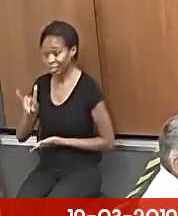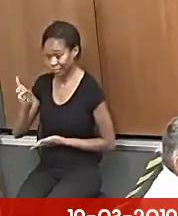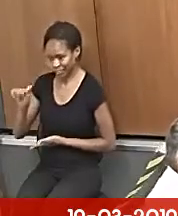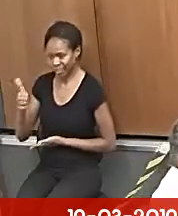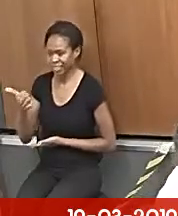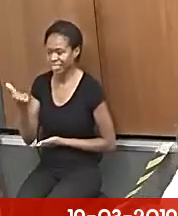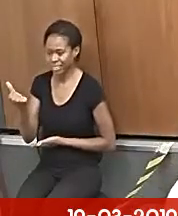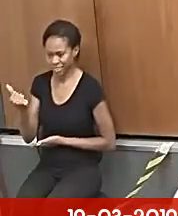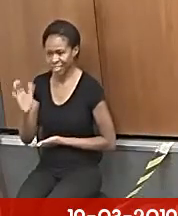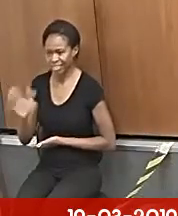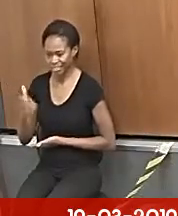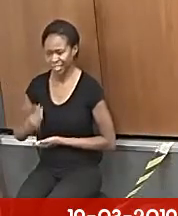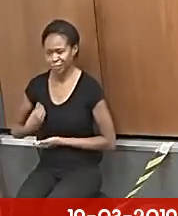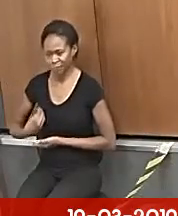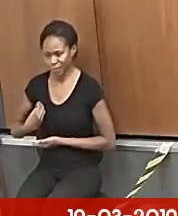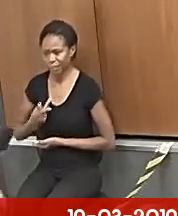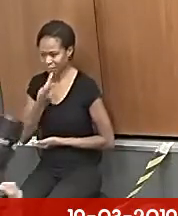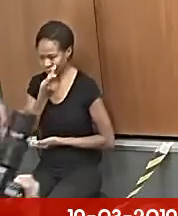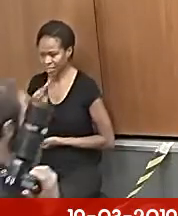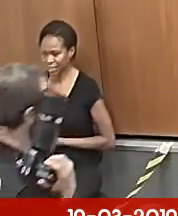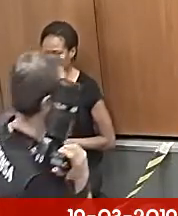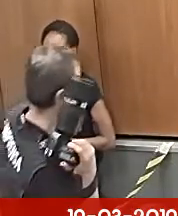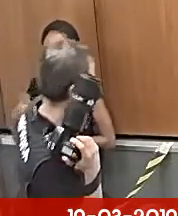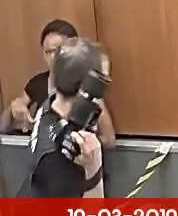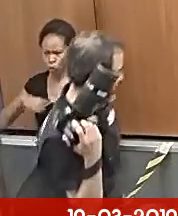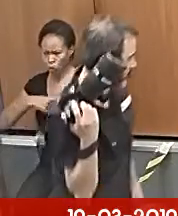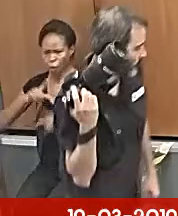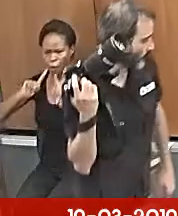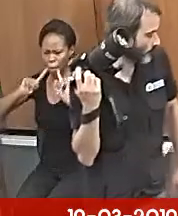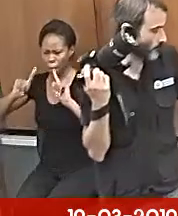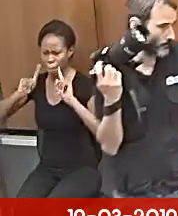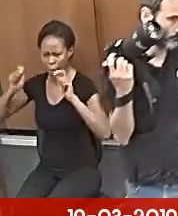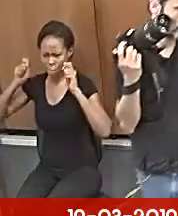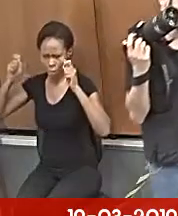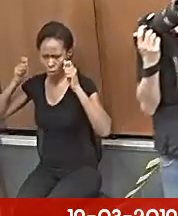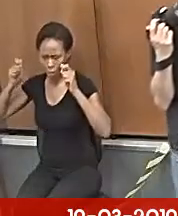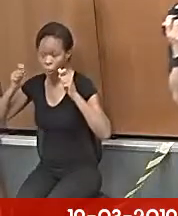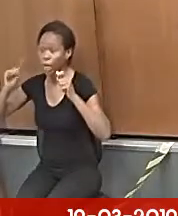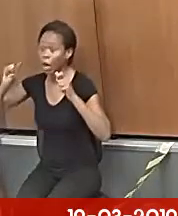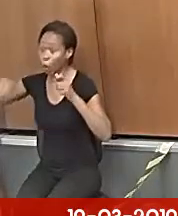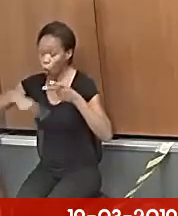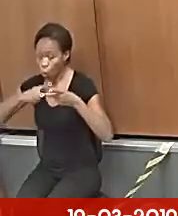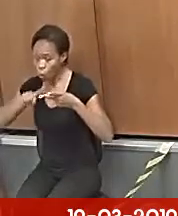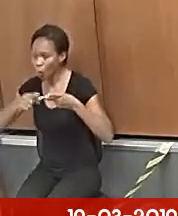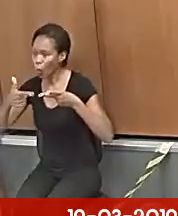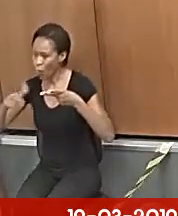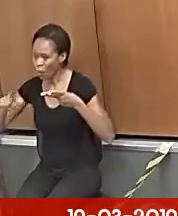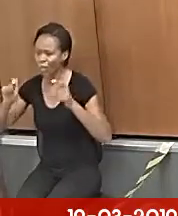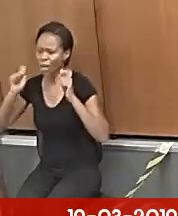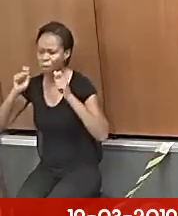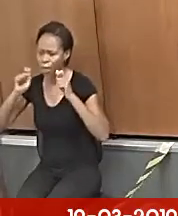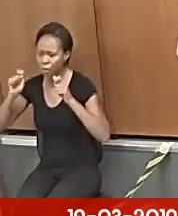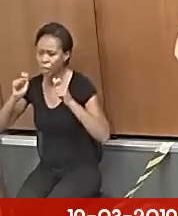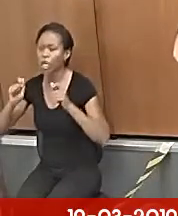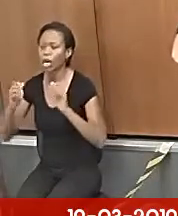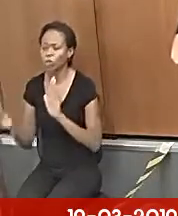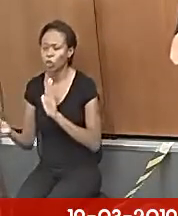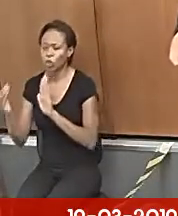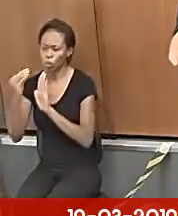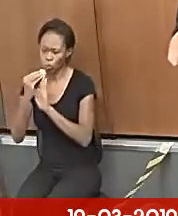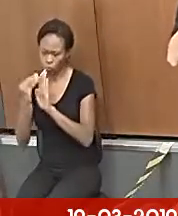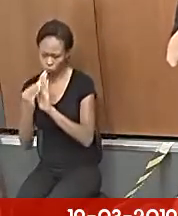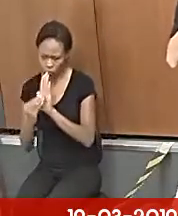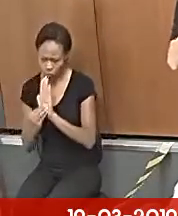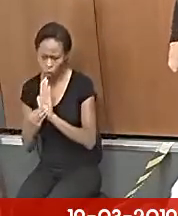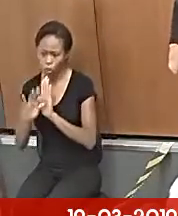né nós tivemos a manifestação ea gente vai ter uma próxima manifestação nós estamos agendando essa próxima manifestação